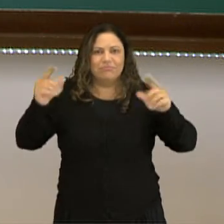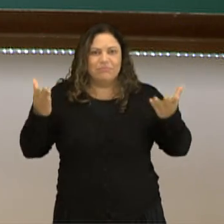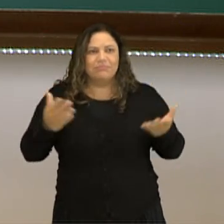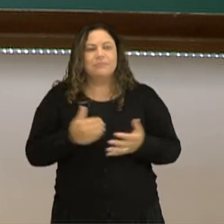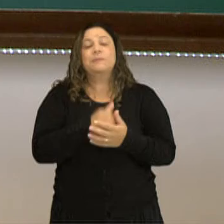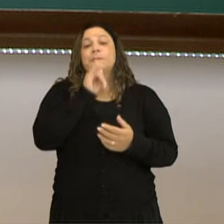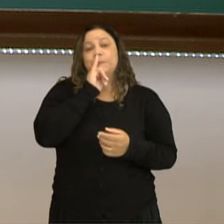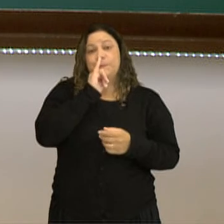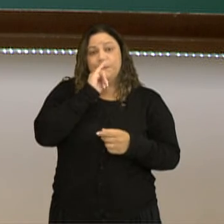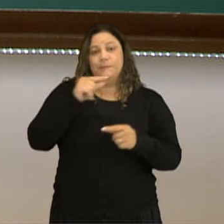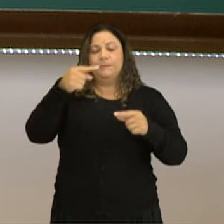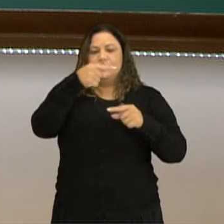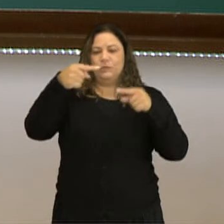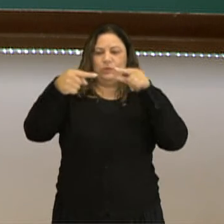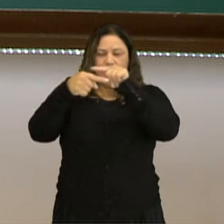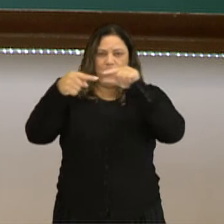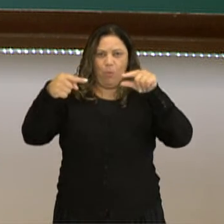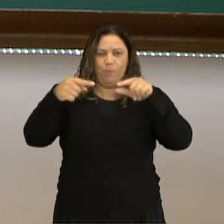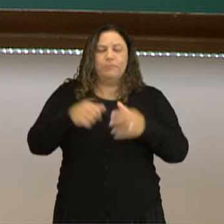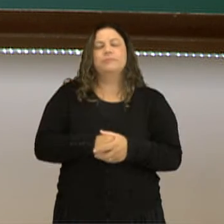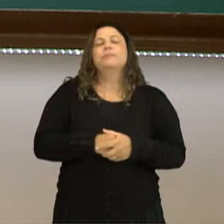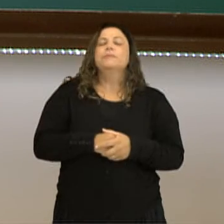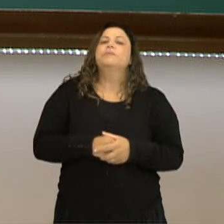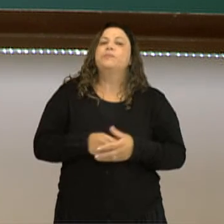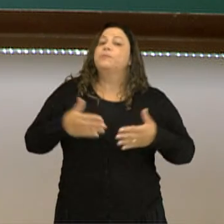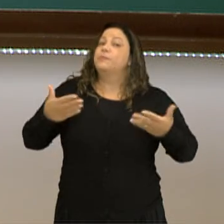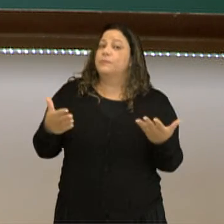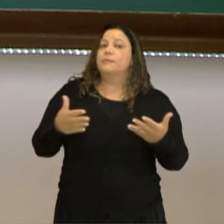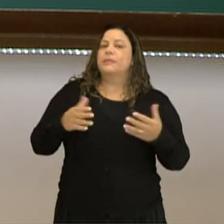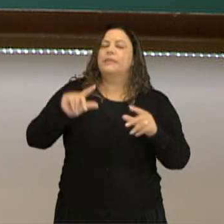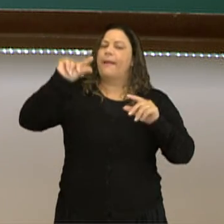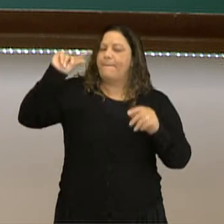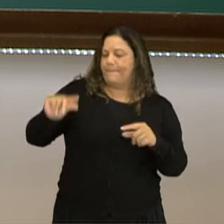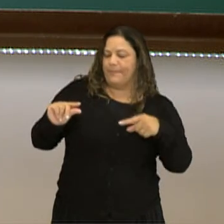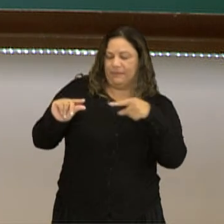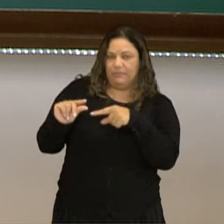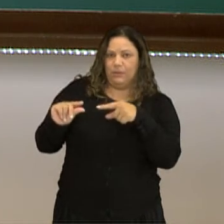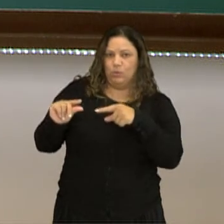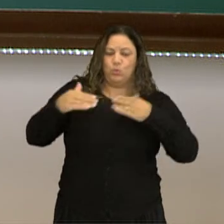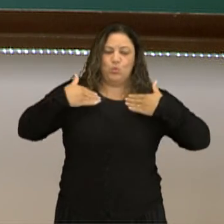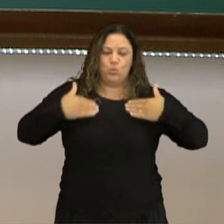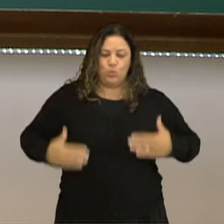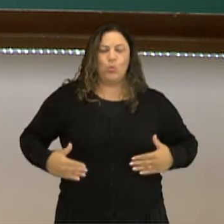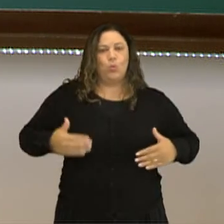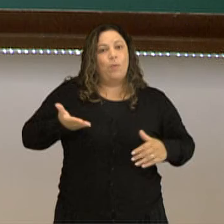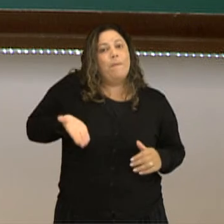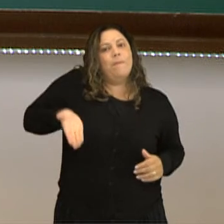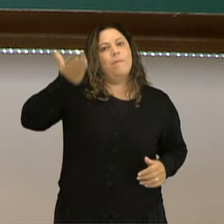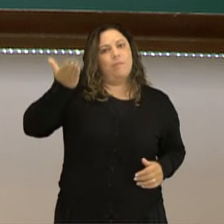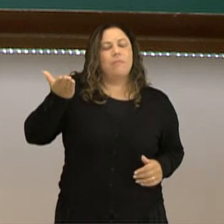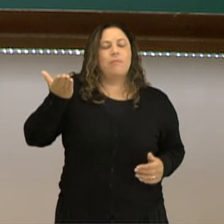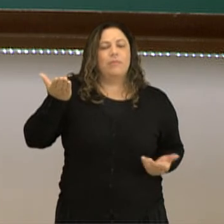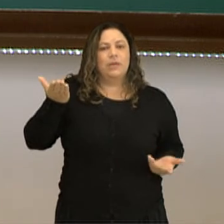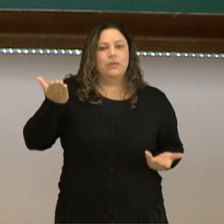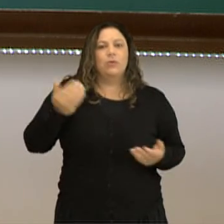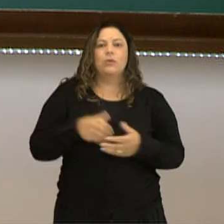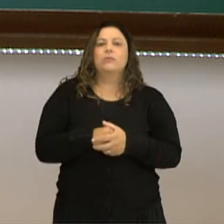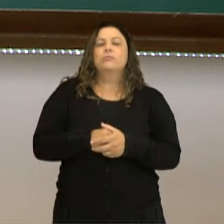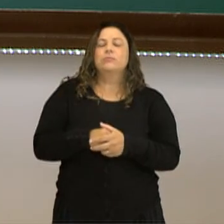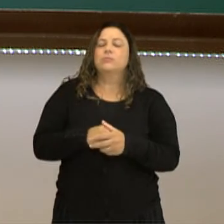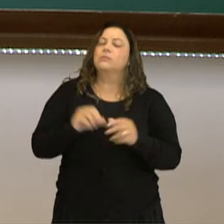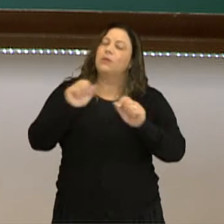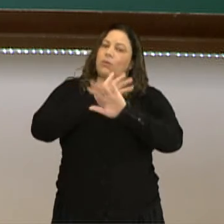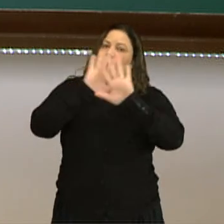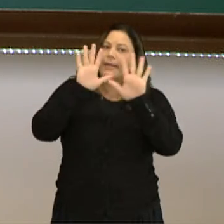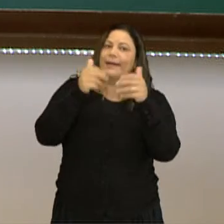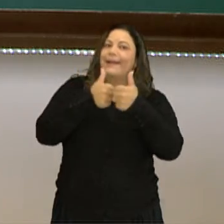Pessoal, o termômetro, ele estará, né, ele vai estar com uma temperatura menor. O corpo, ele tem uma temperatura maior. Então, é claro que